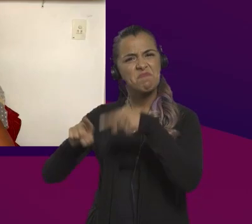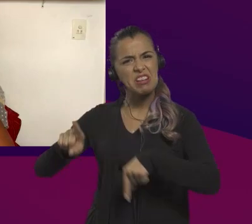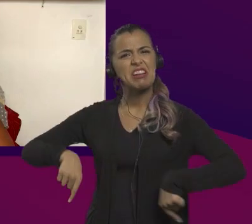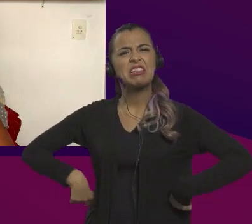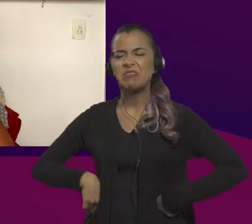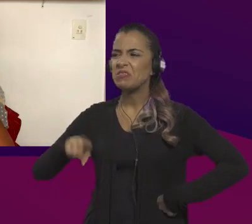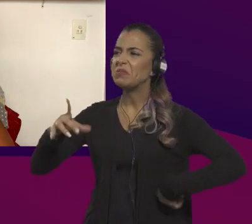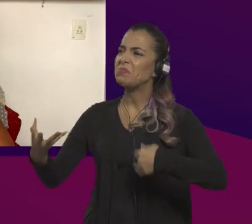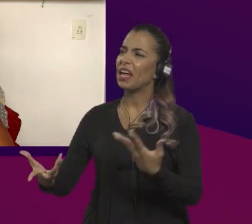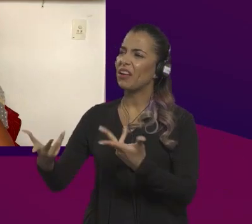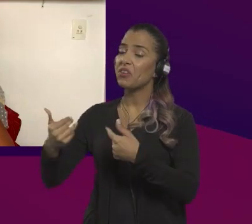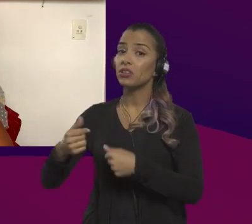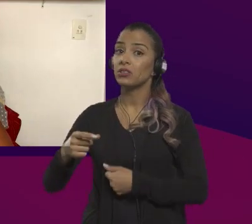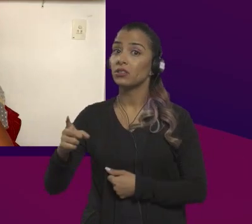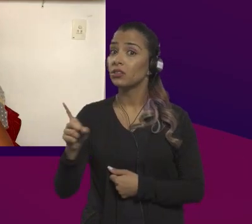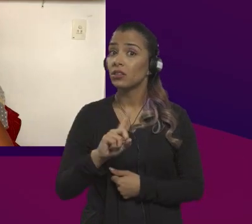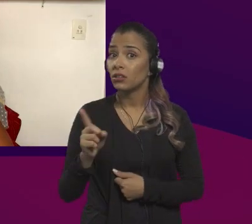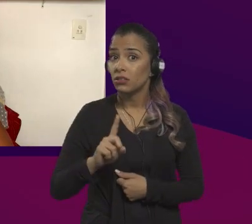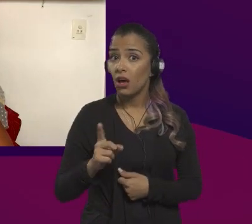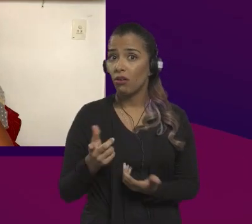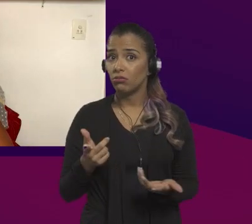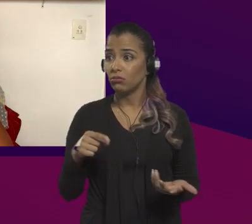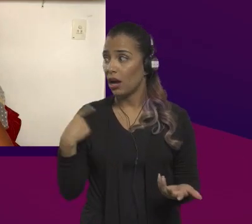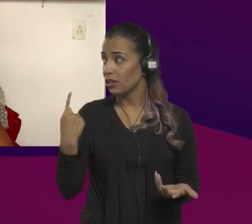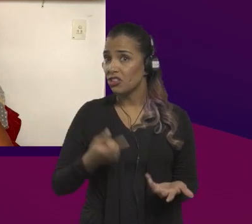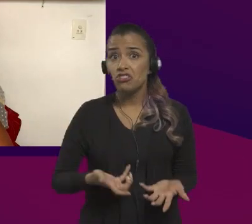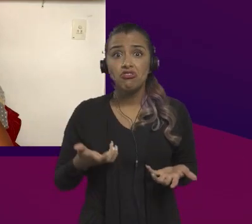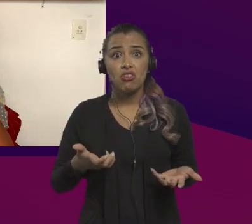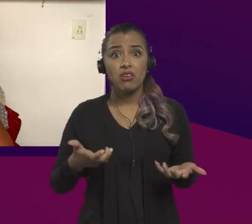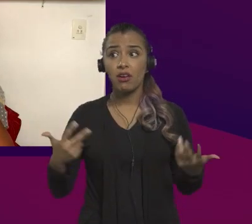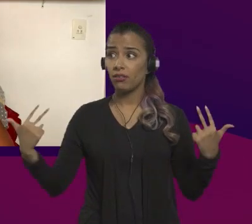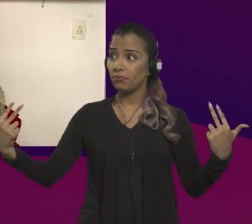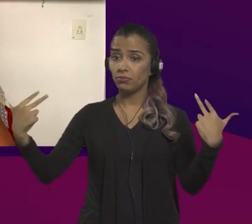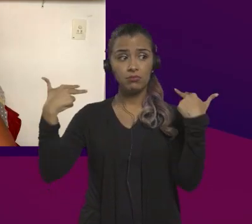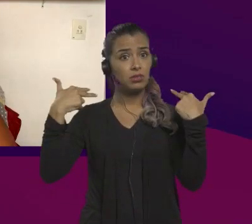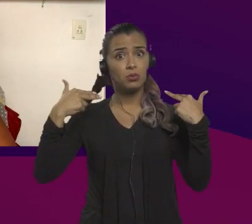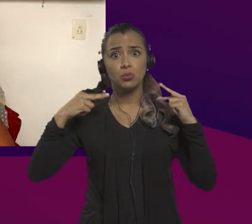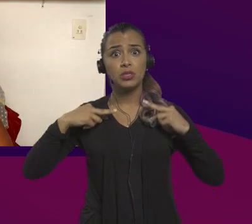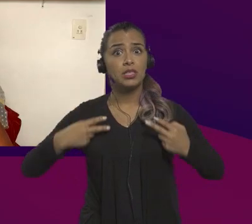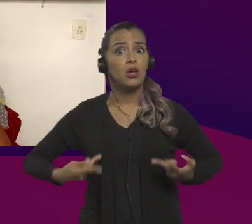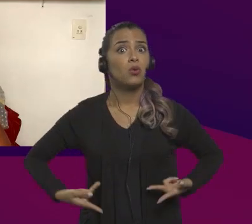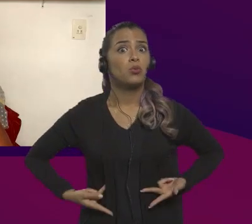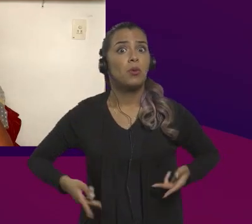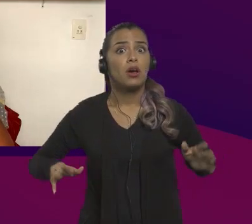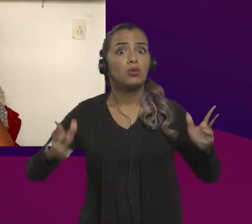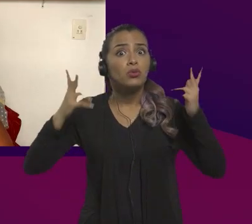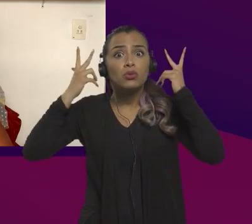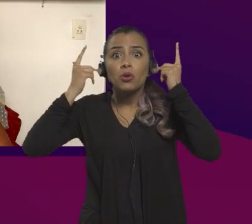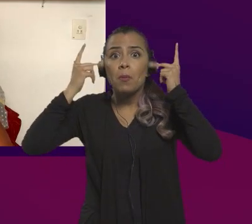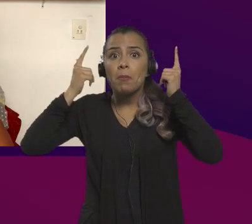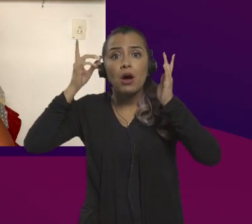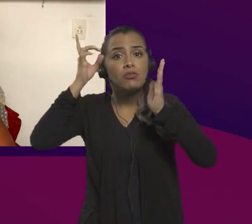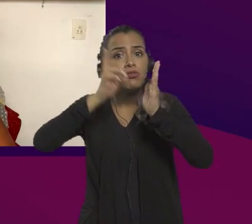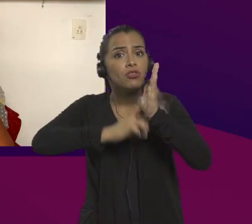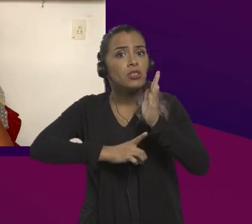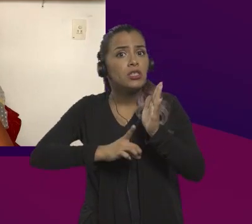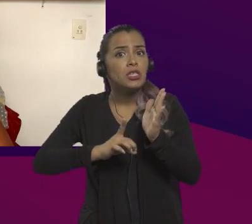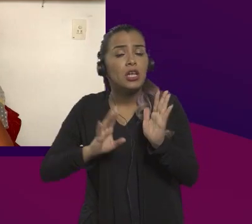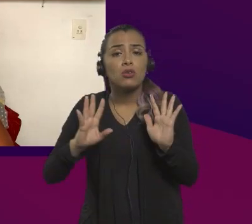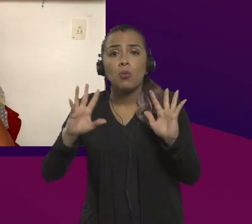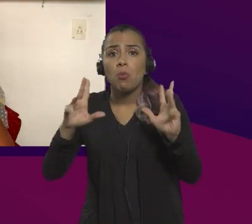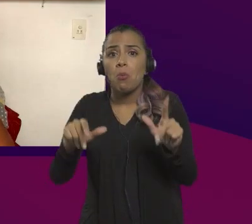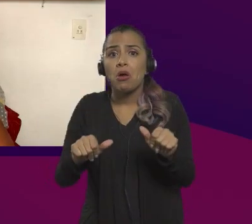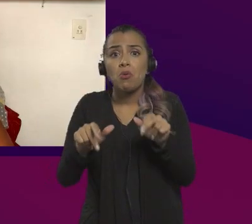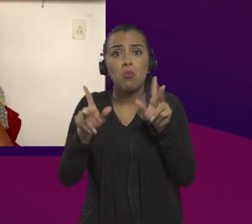maravilhosa. Não. A gente quer ser vista como seres humanos, como Sim. pessoas normais, dignas de respeito, como todo mundo. Então, nem mais nem menos do